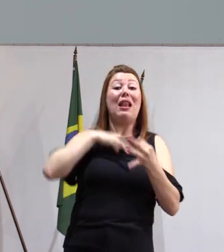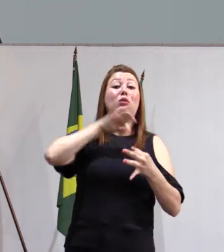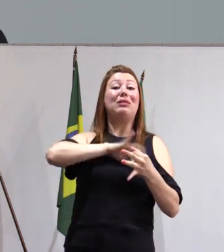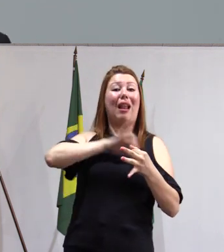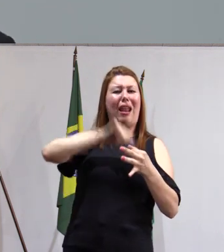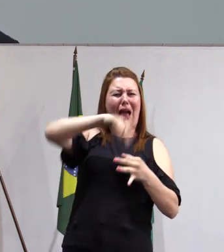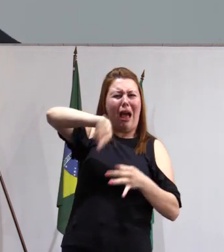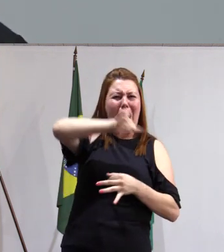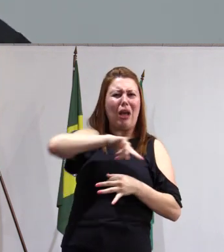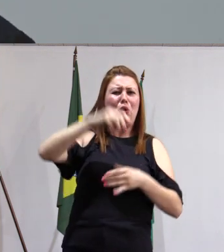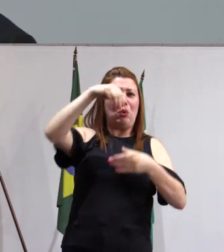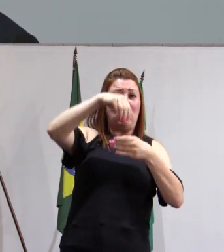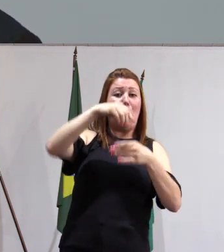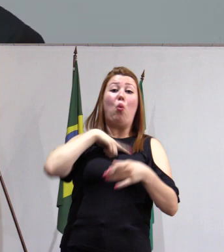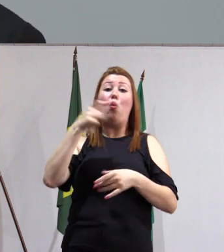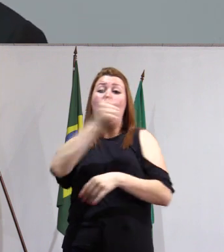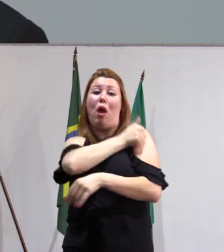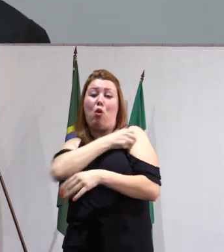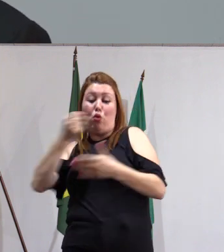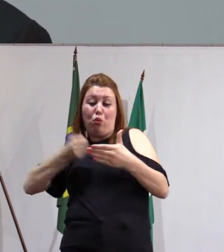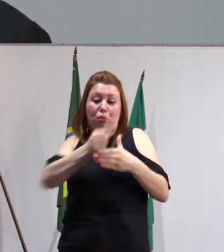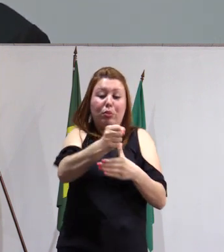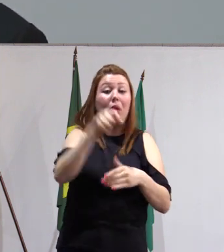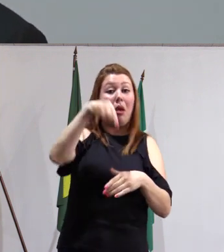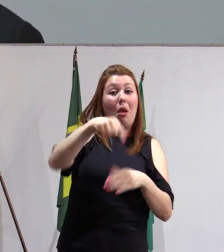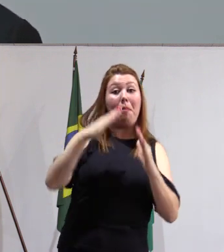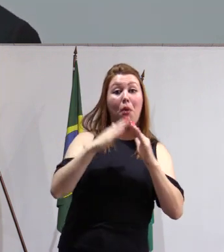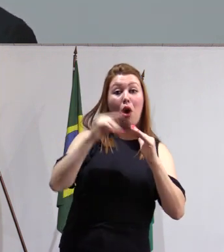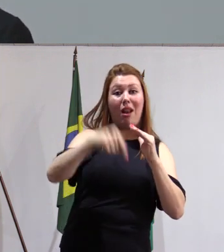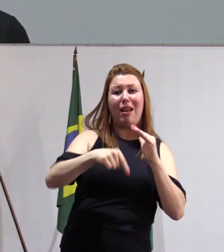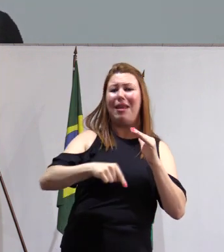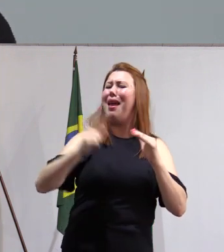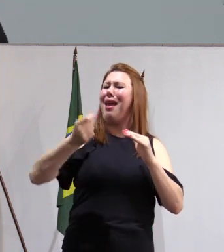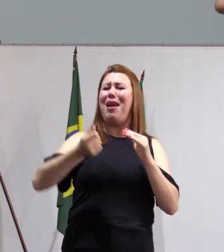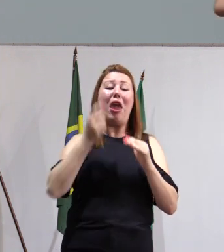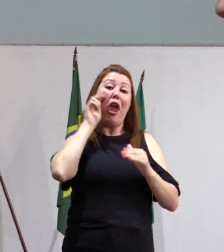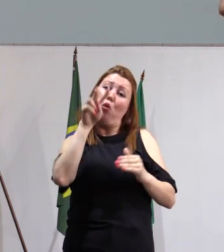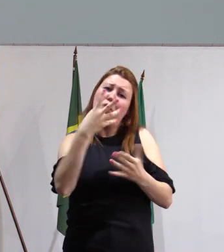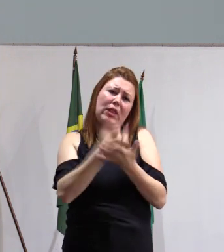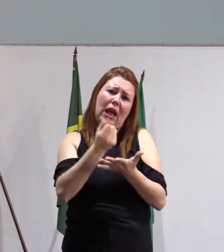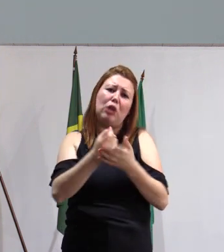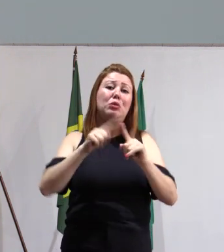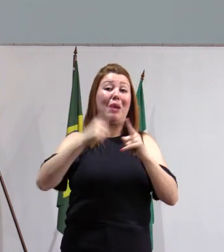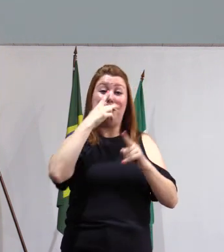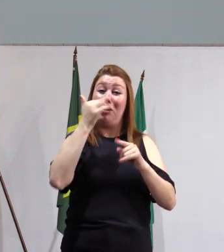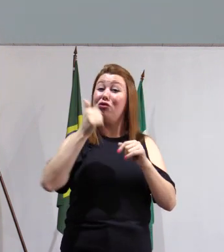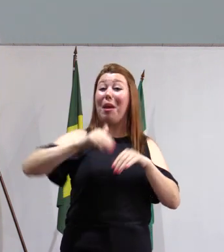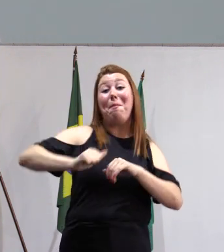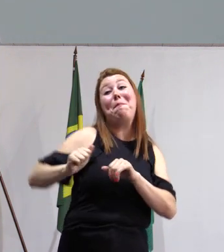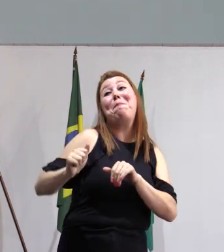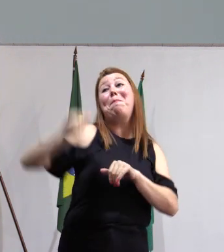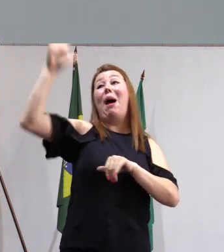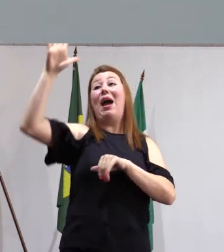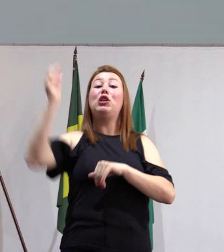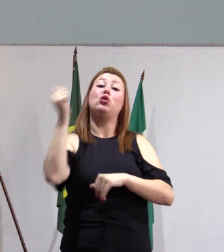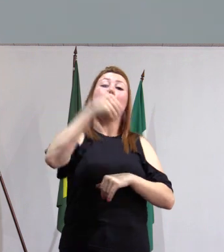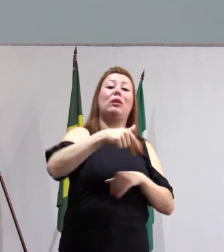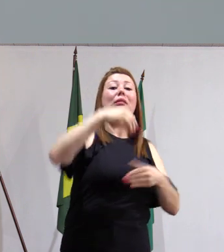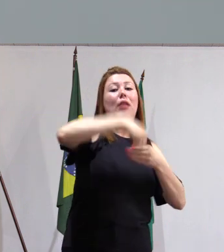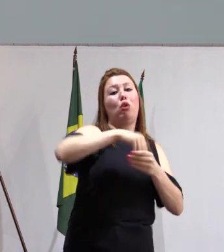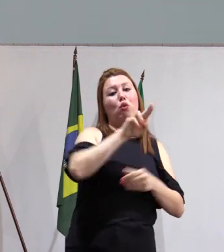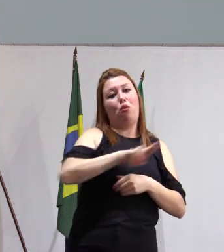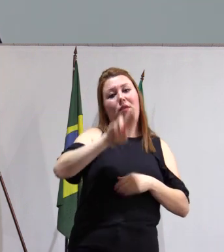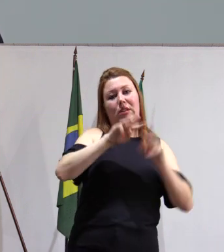Getúlio Vargas é muito, muito, muito mais alta do que a renda média de uma família que tem um estudante, tá, na Universidade